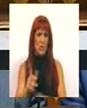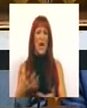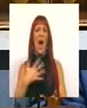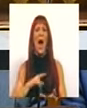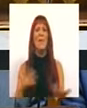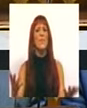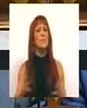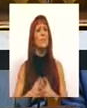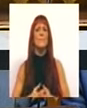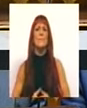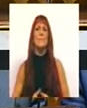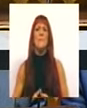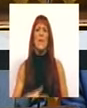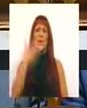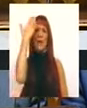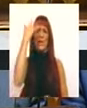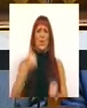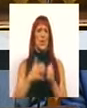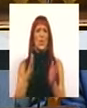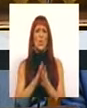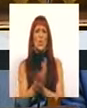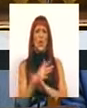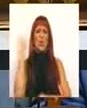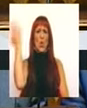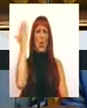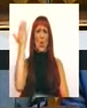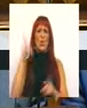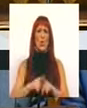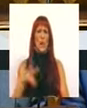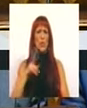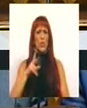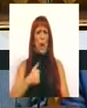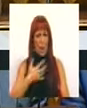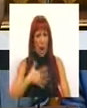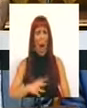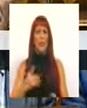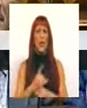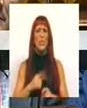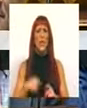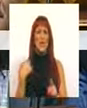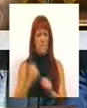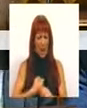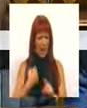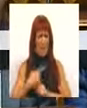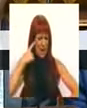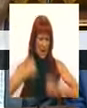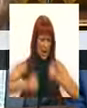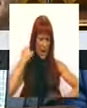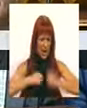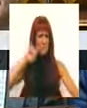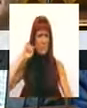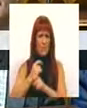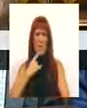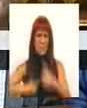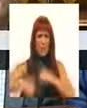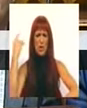queria felicitar todos os agentes culturais em Portugal, porque bateram o pé, porque